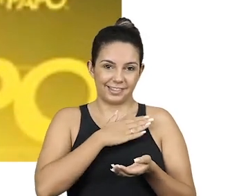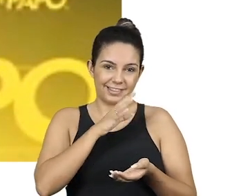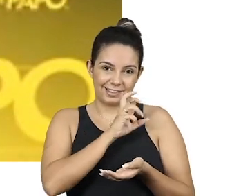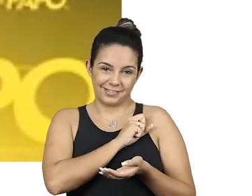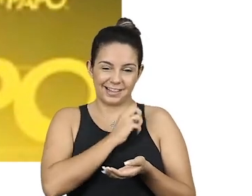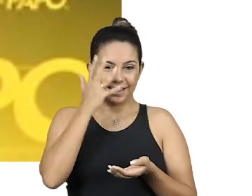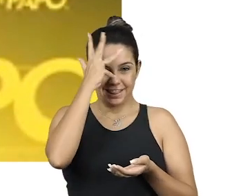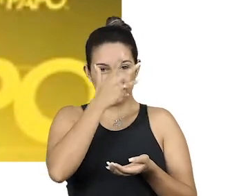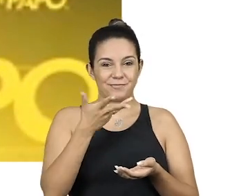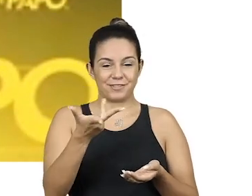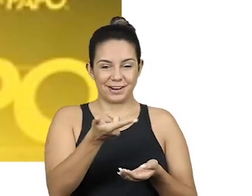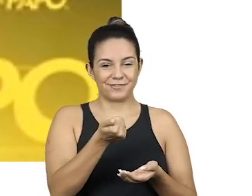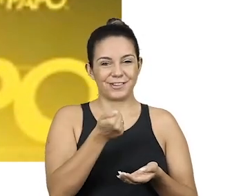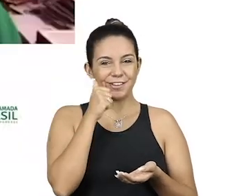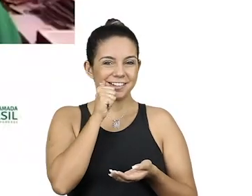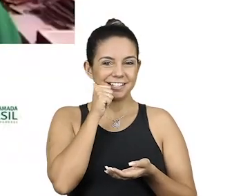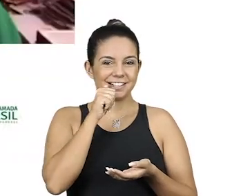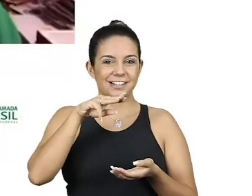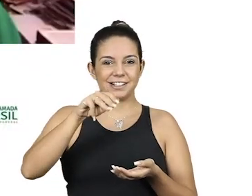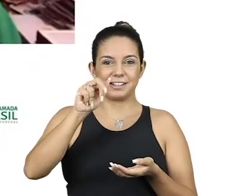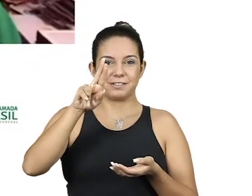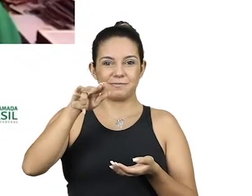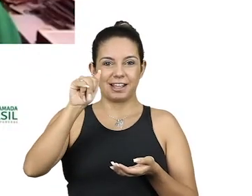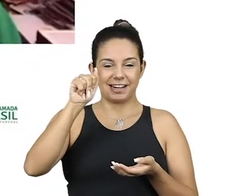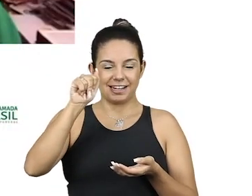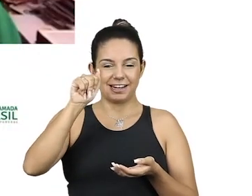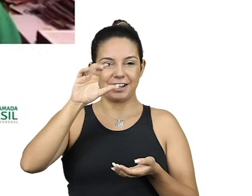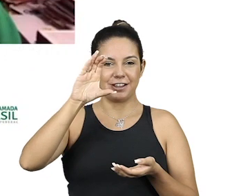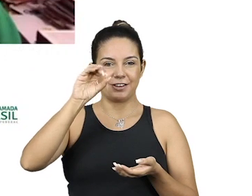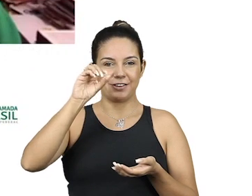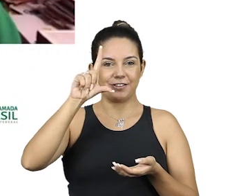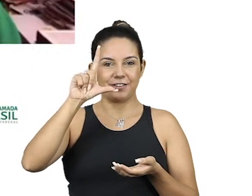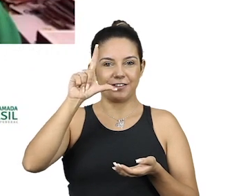amada, linda, maravilhosa Marina Colasanti.